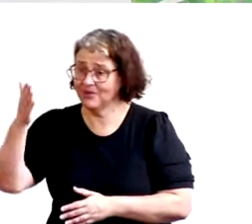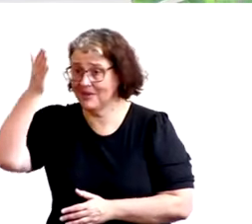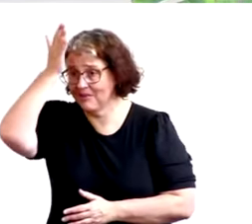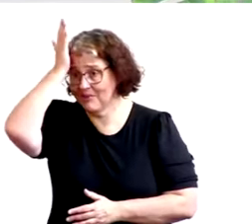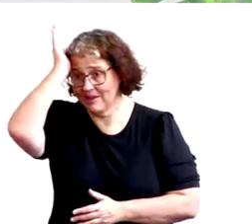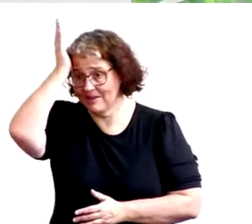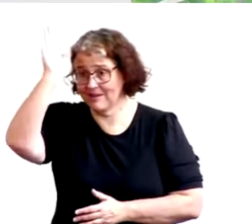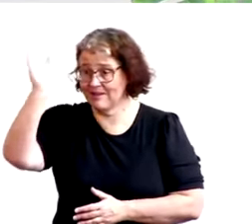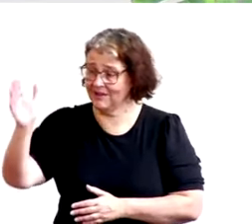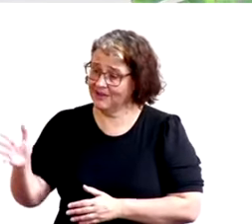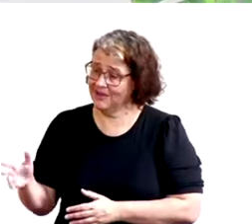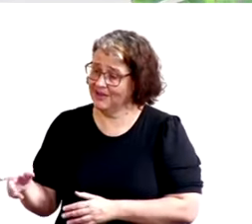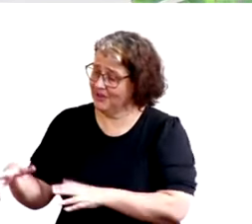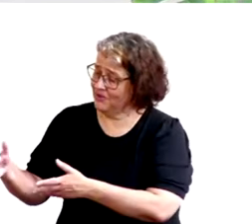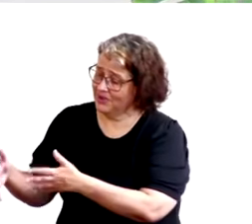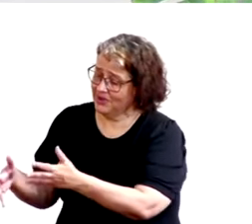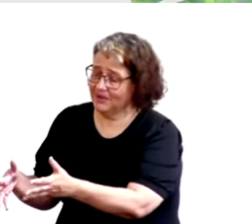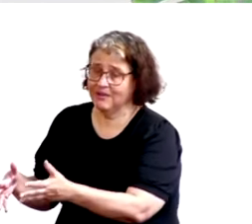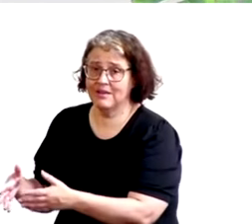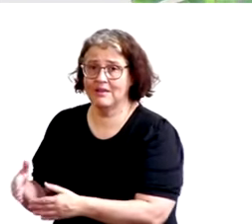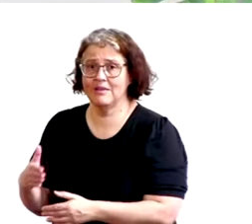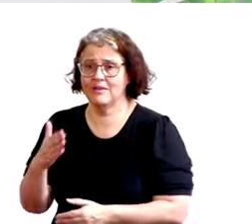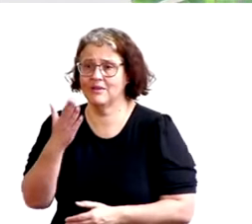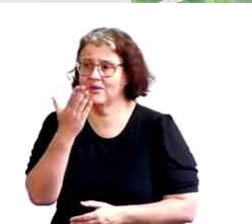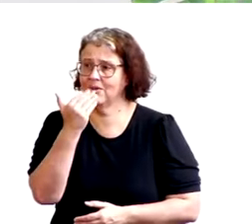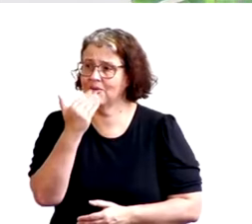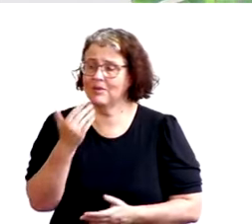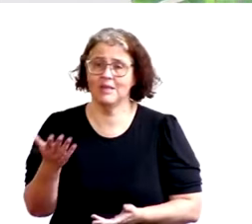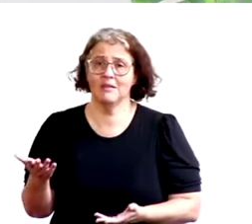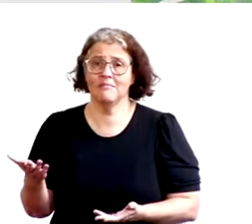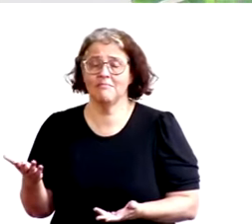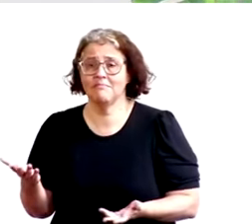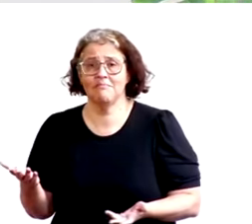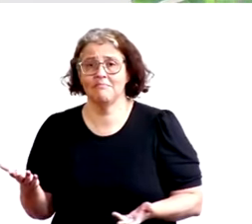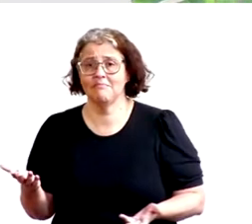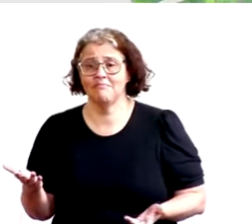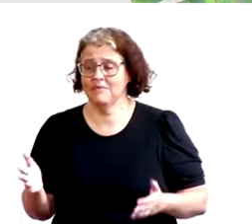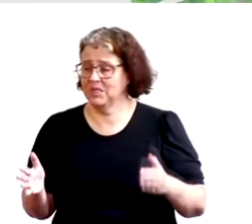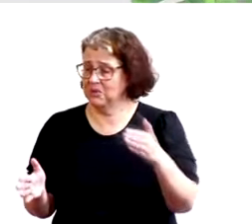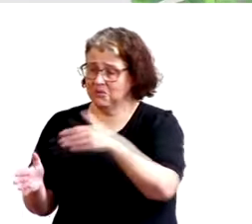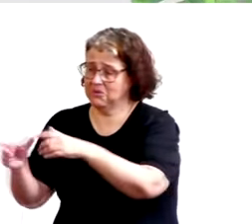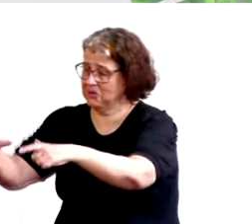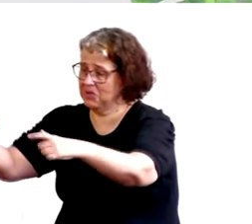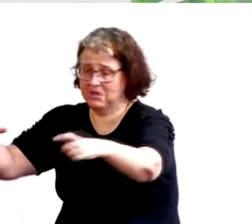Se der tudo errado na nossa vida se nós perdermos tudo